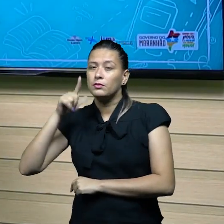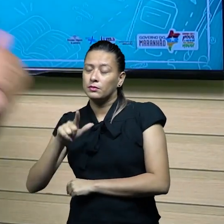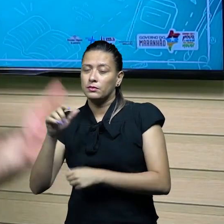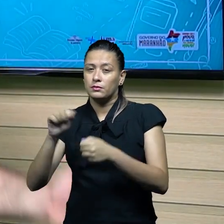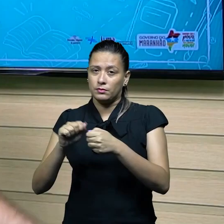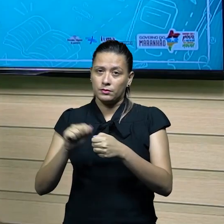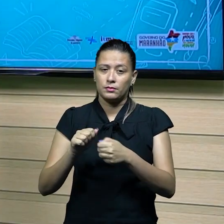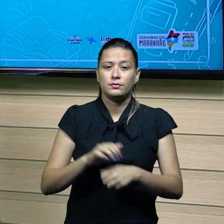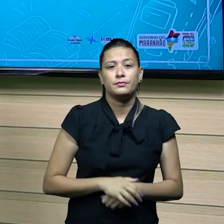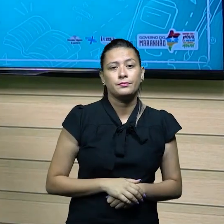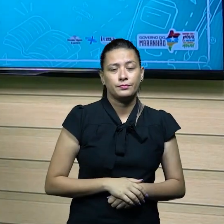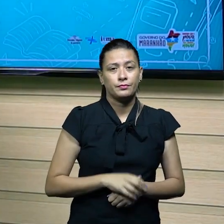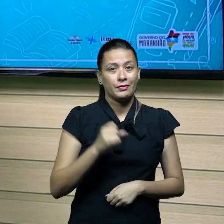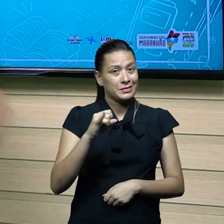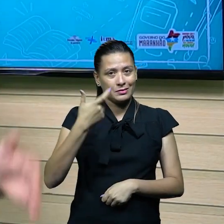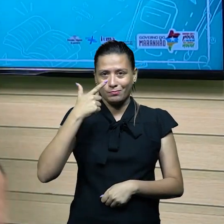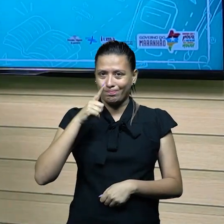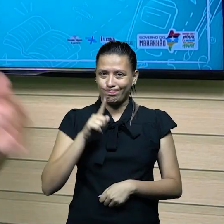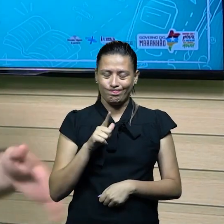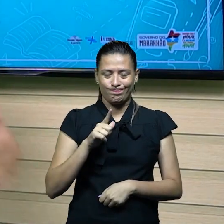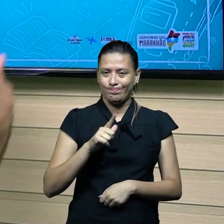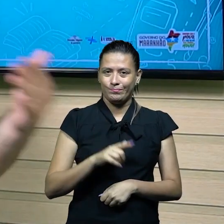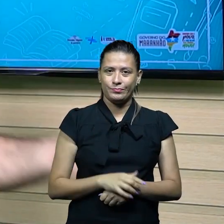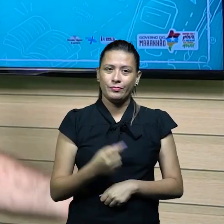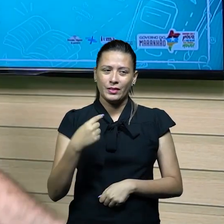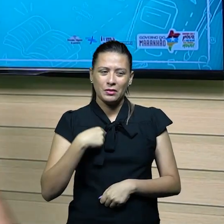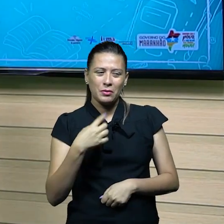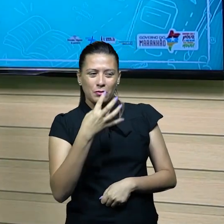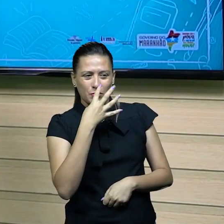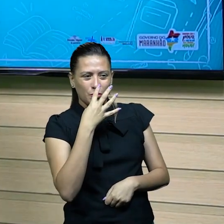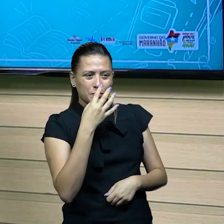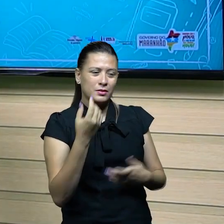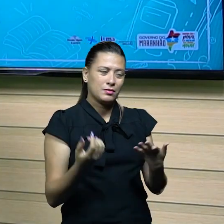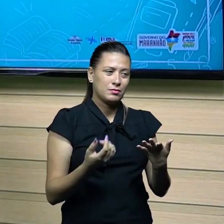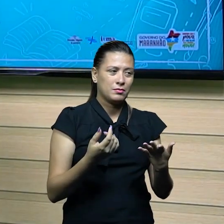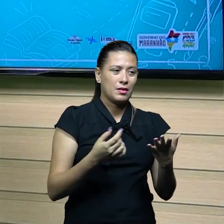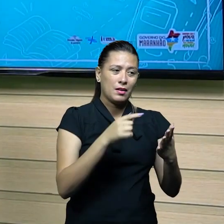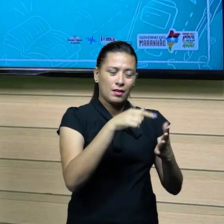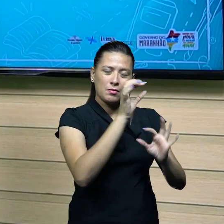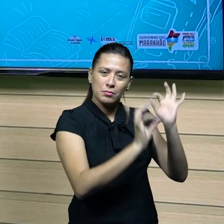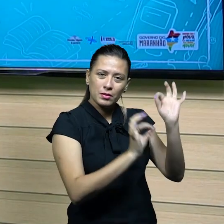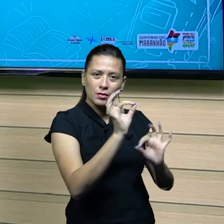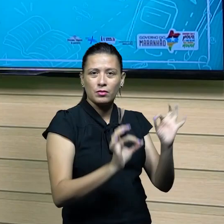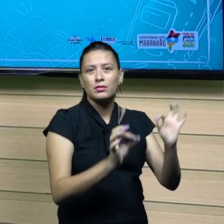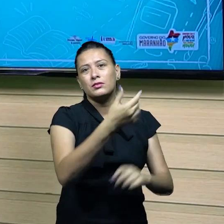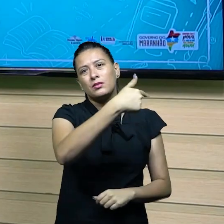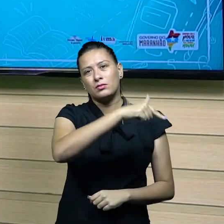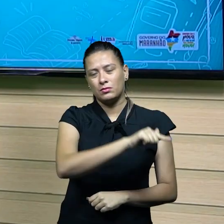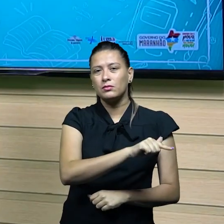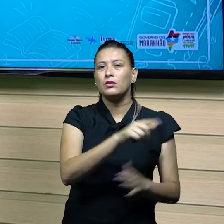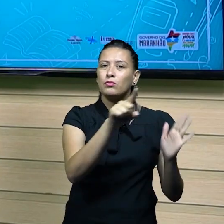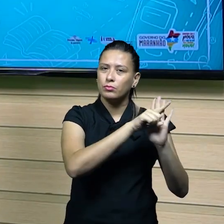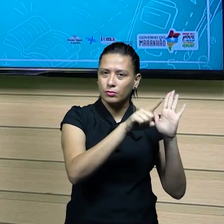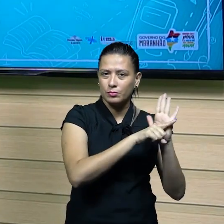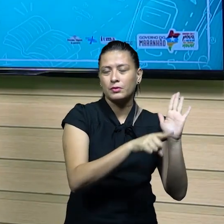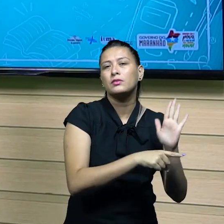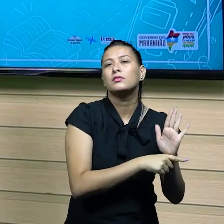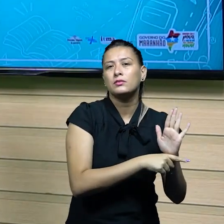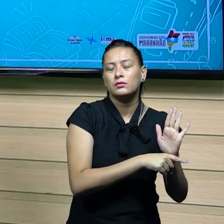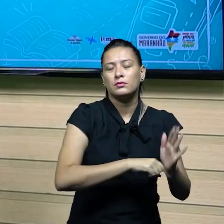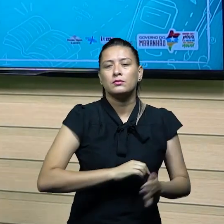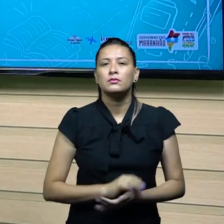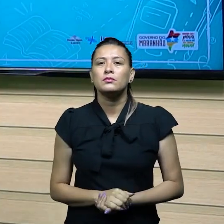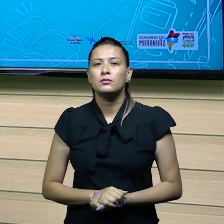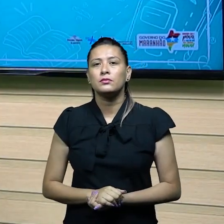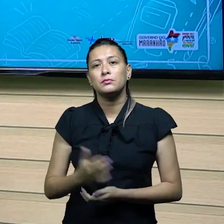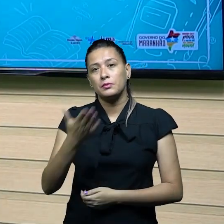ser corrigido, vou avaliar para ver o que precisa ser corrigido para melhorar aquele processo, para melhorar aquela situação financeira